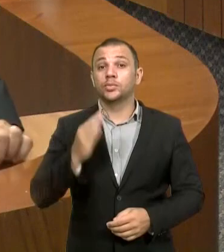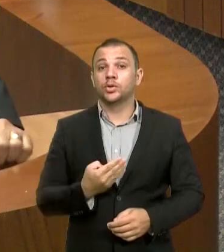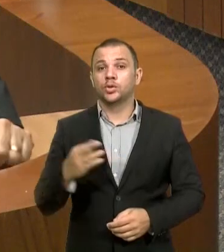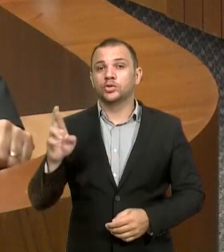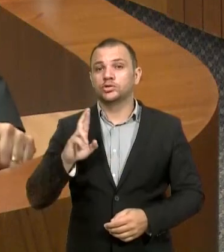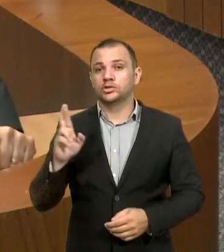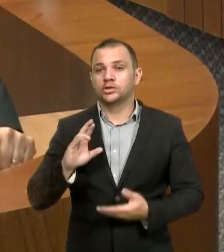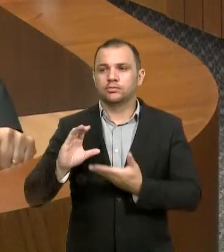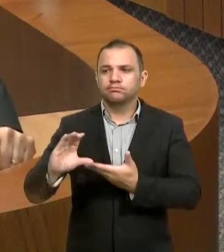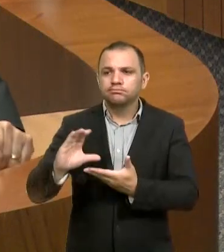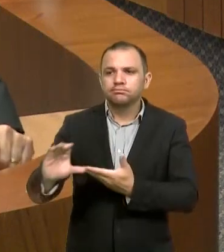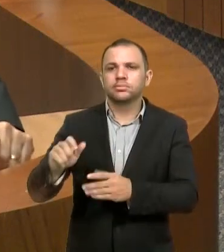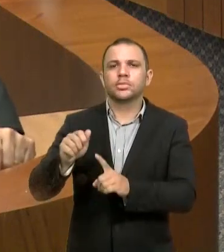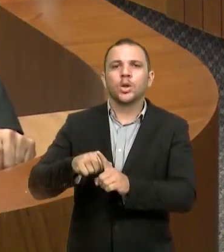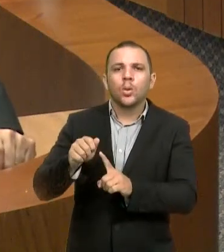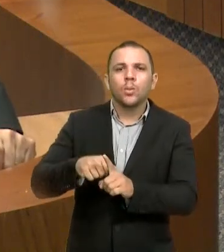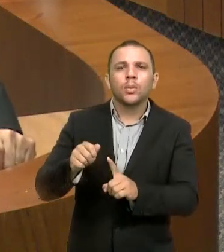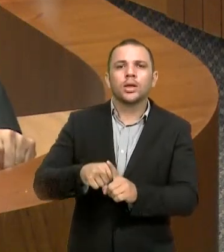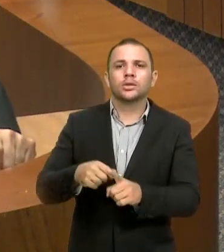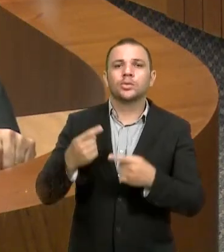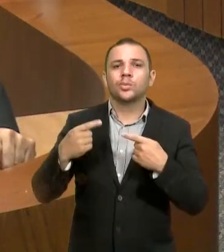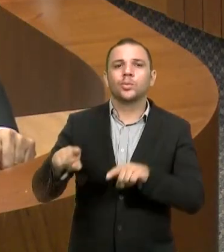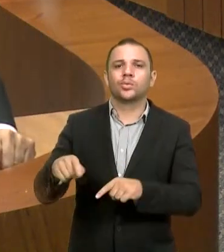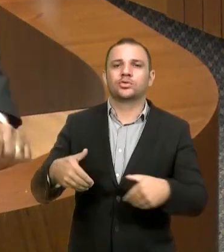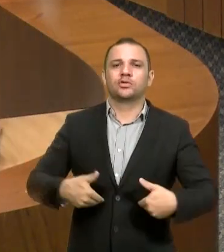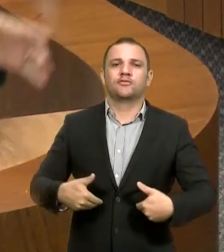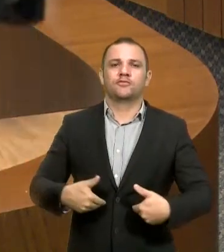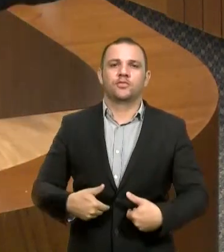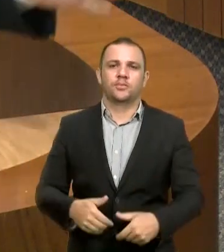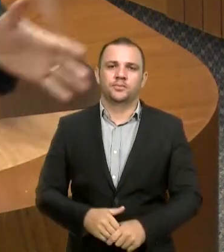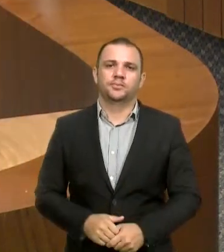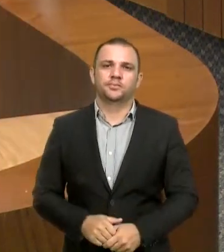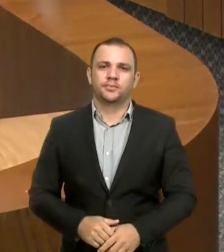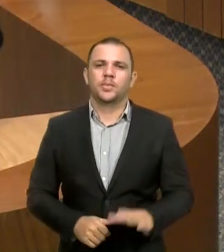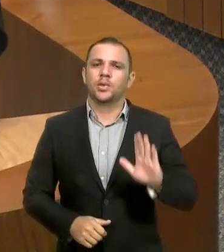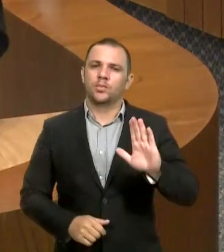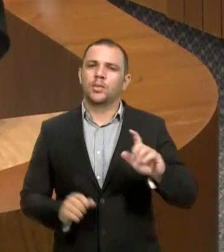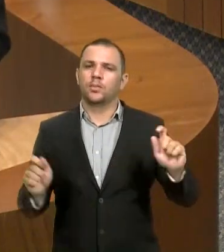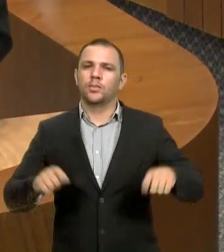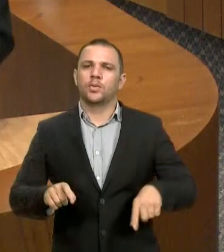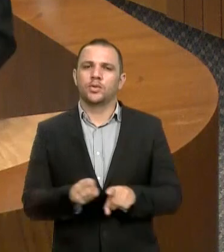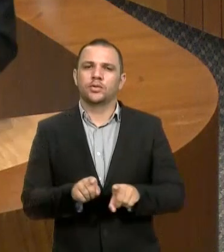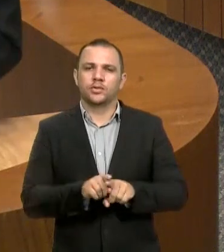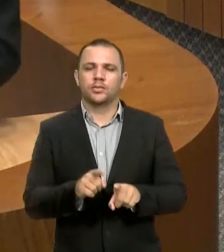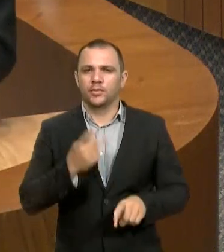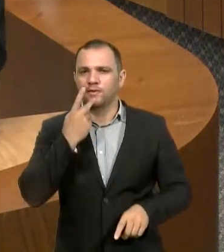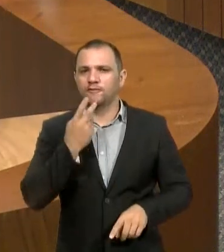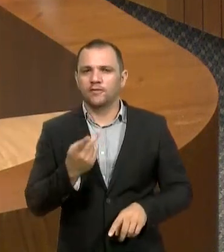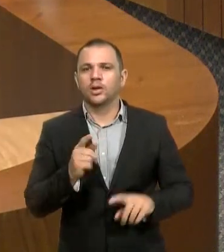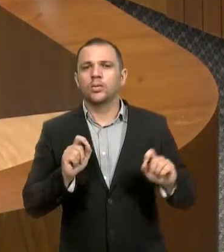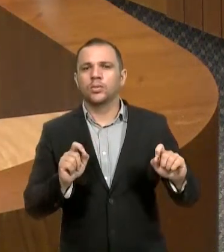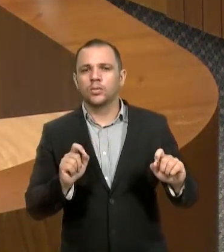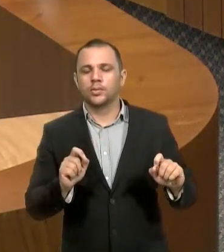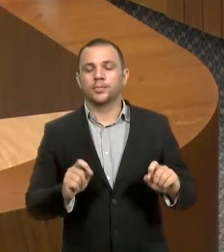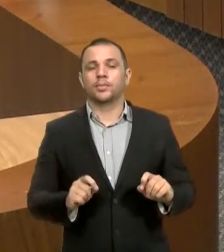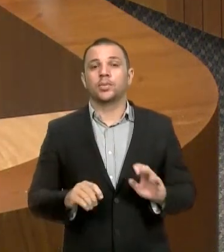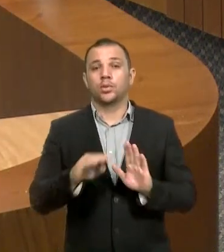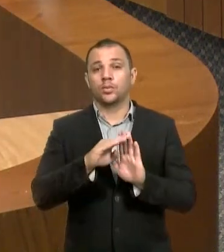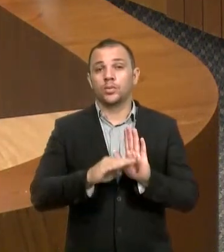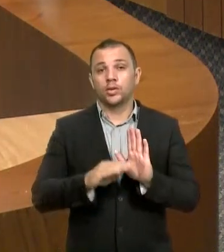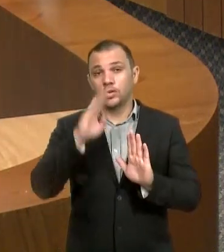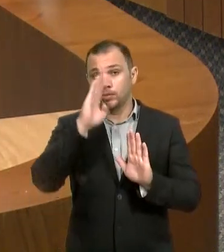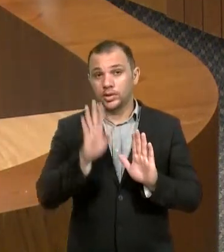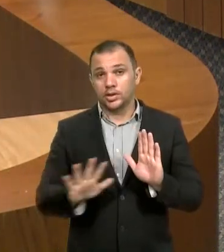investidos mensalmente no combate à fome. Mas eu podia também dizer que o Programa Nacional de Alimentação